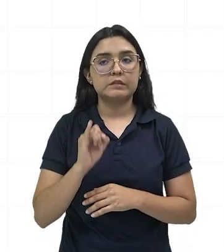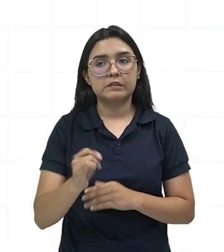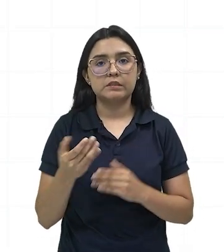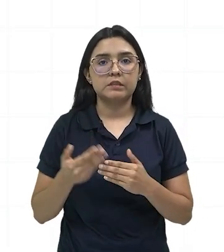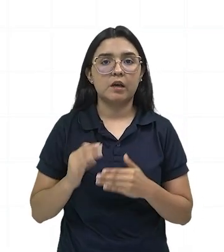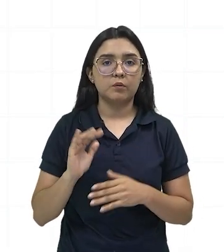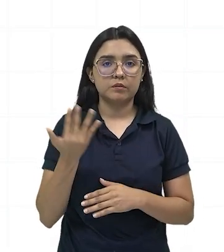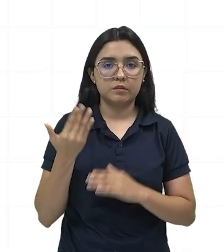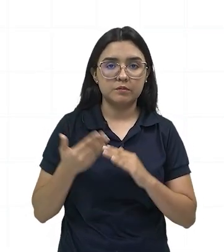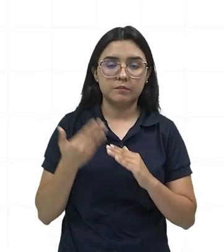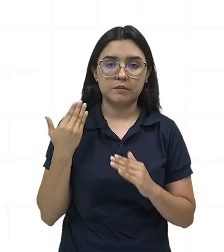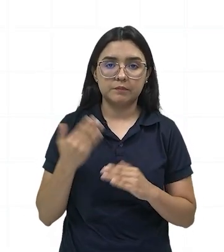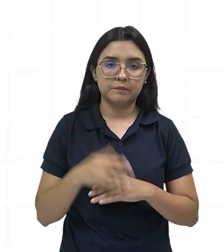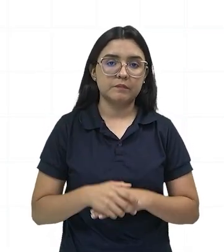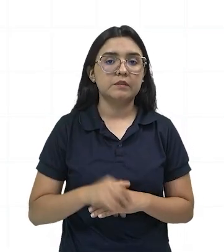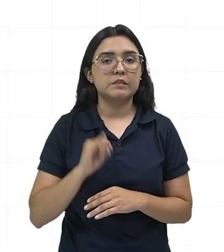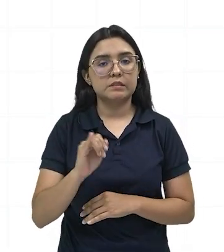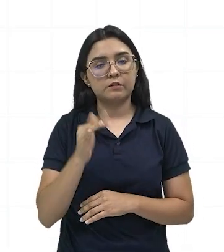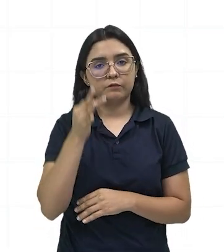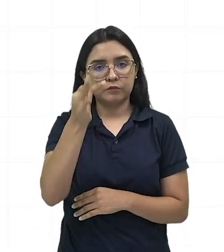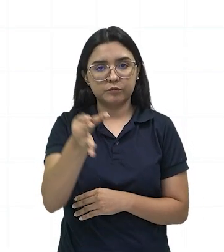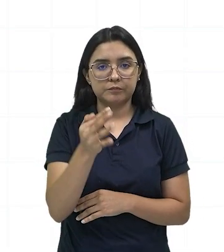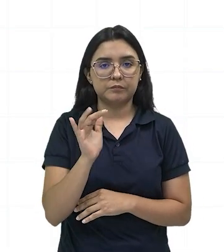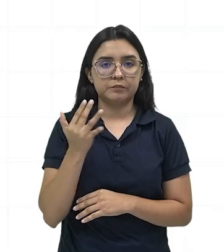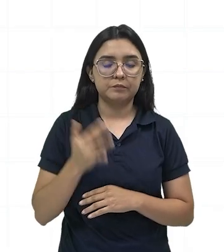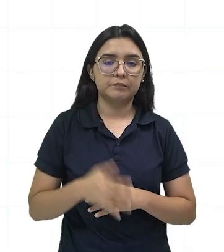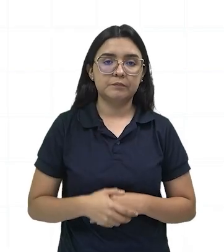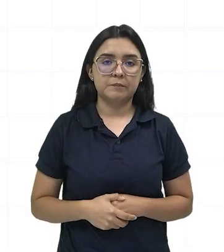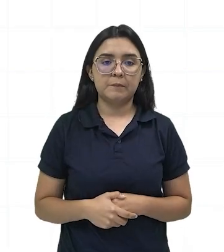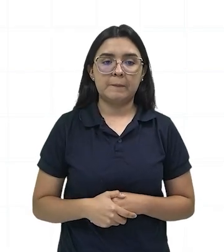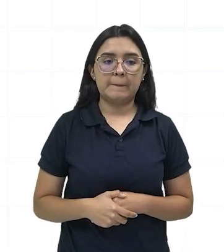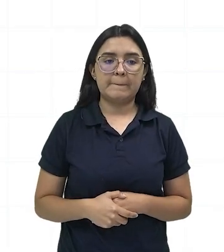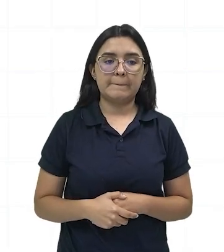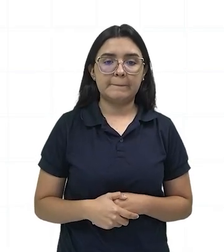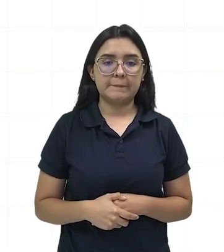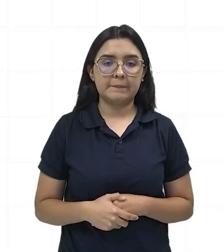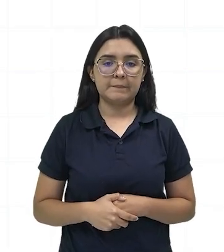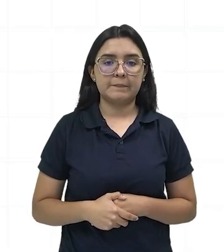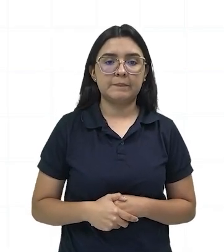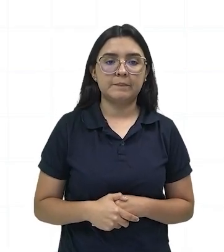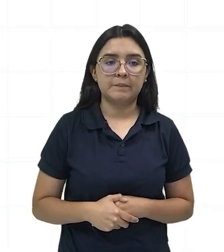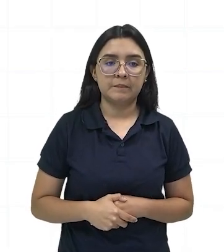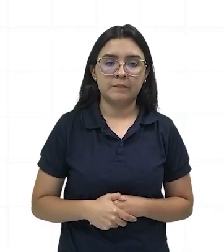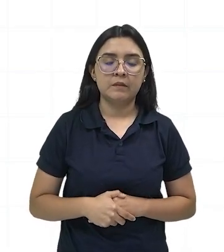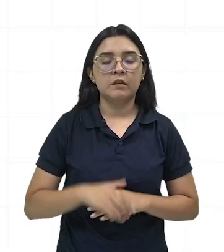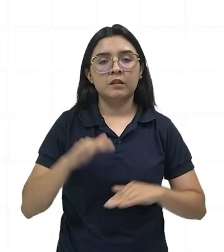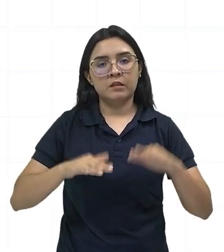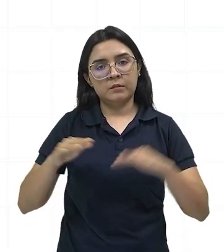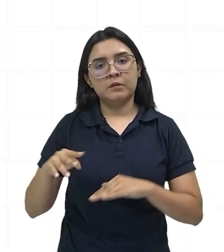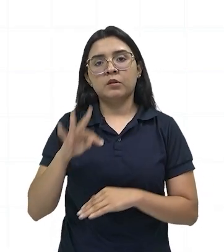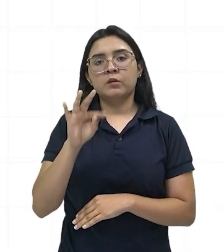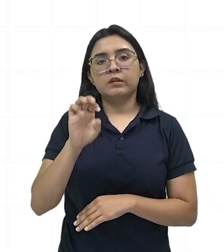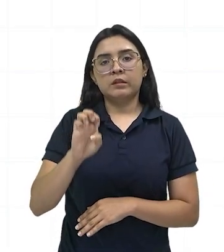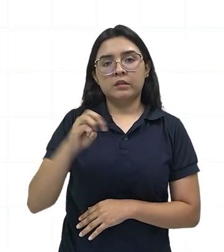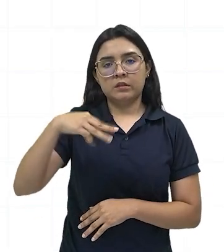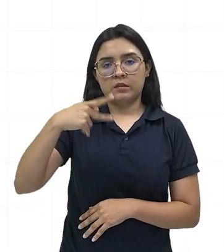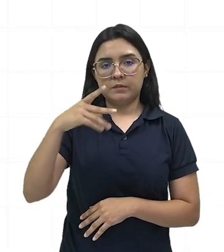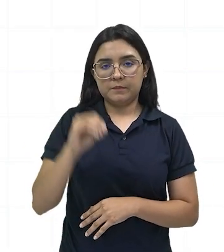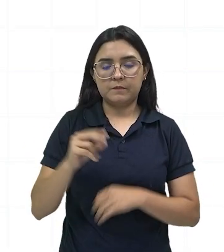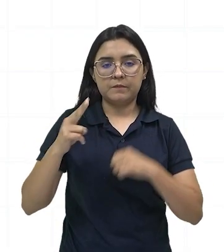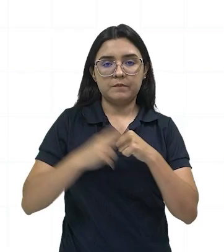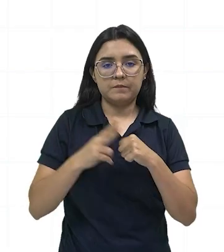ocorresse e ainda que ocorra. Depende aí do tempo verbal que nós estamos nos referindo. Então, o